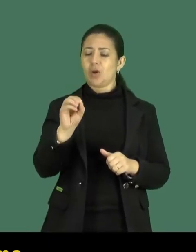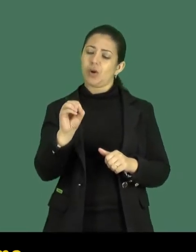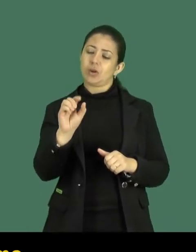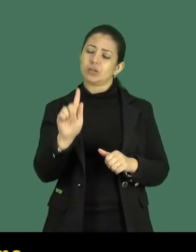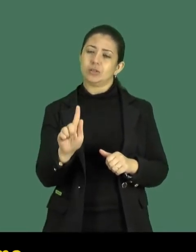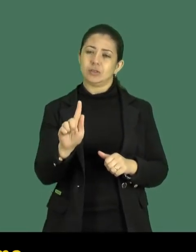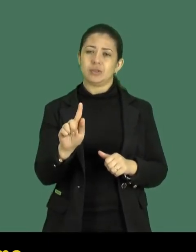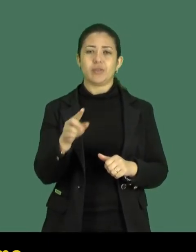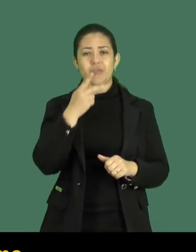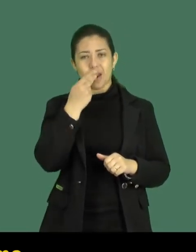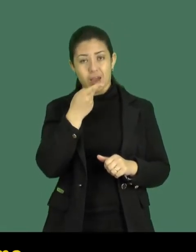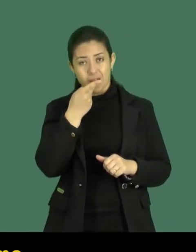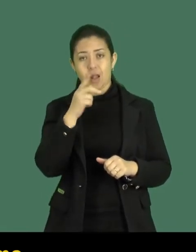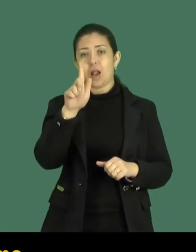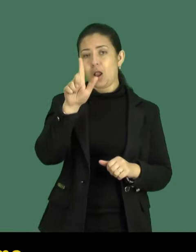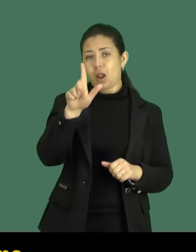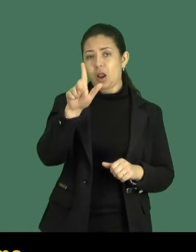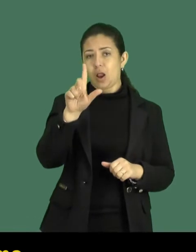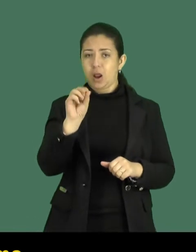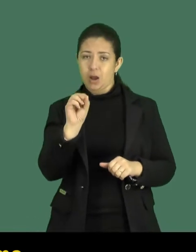e falamos log.